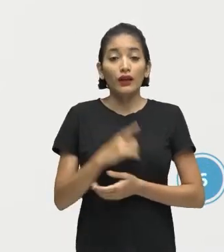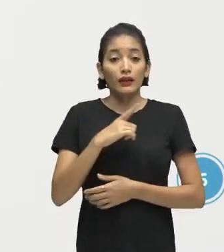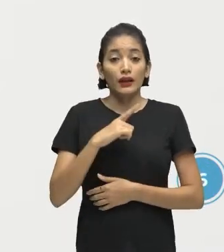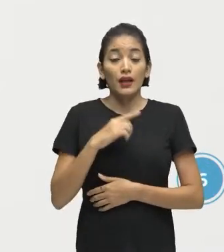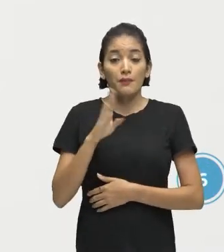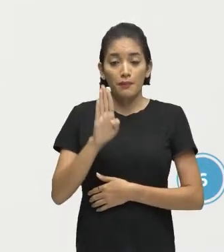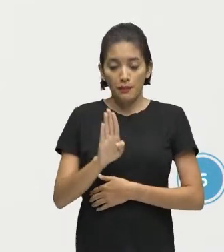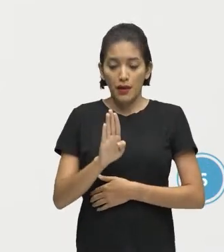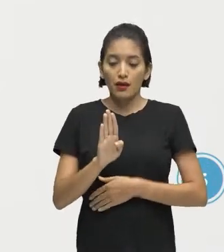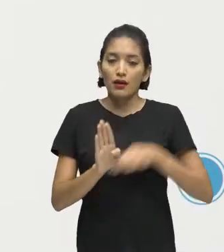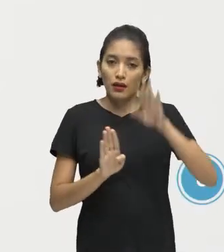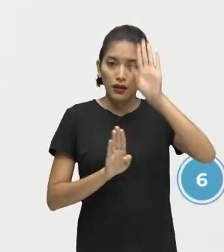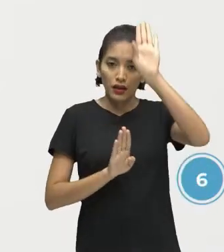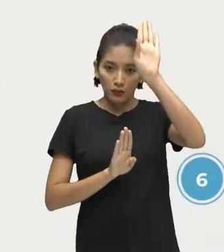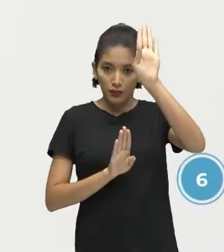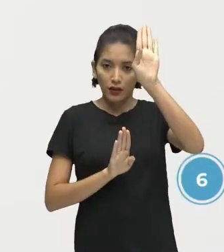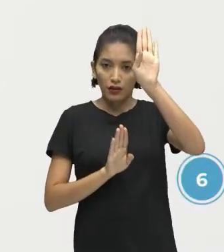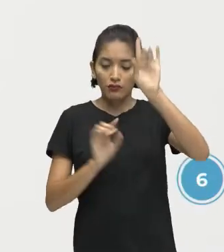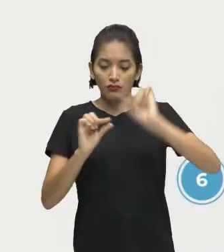B